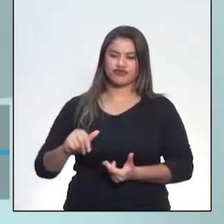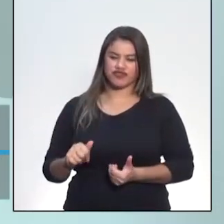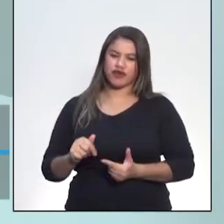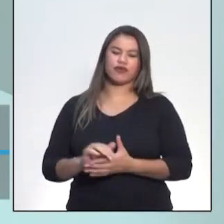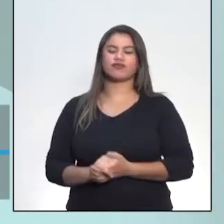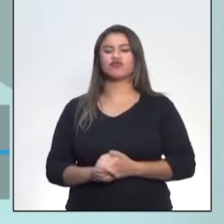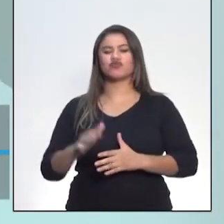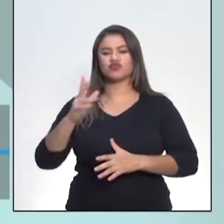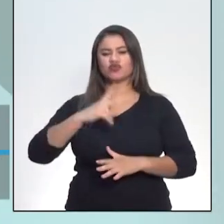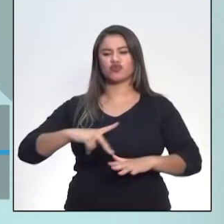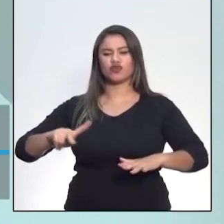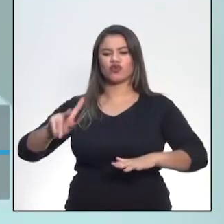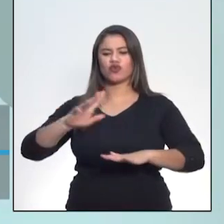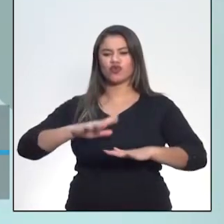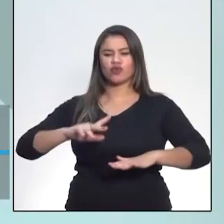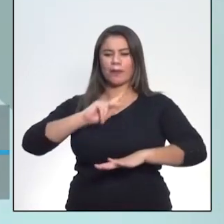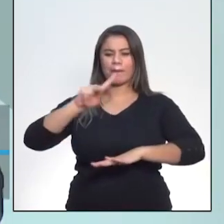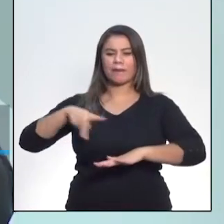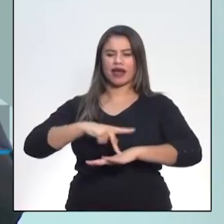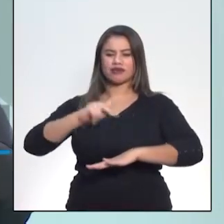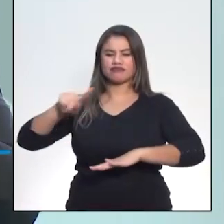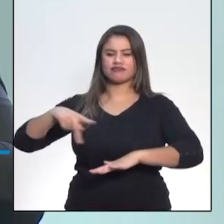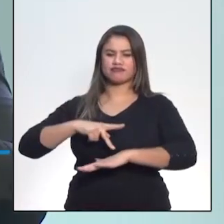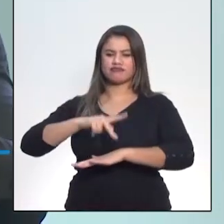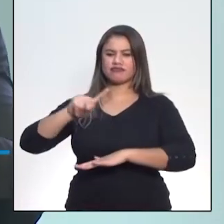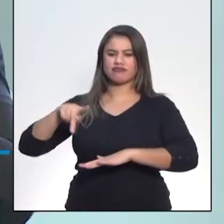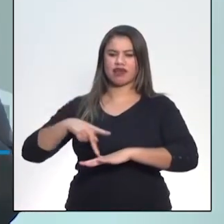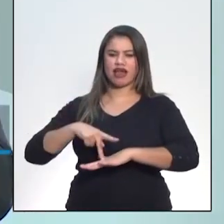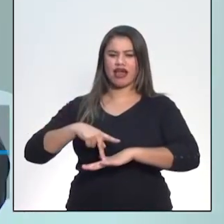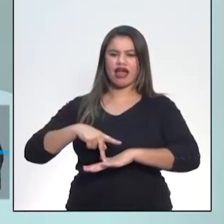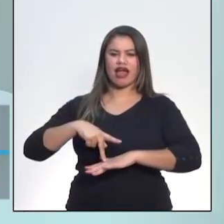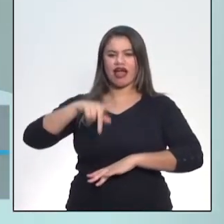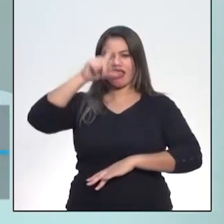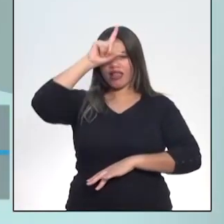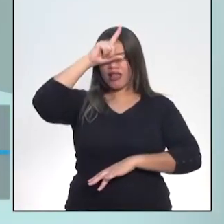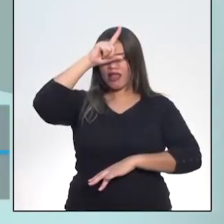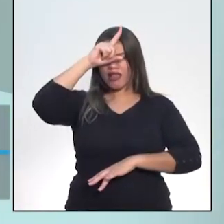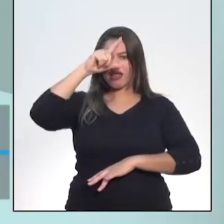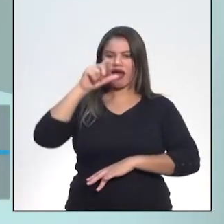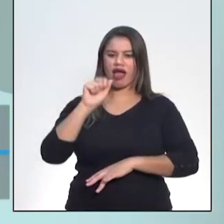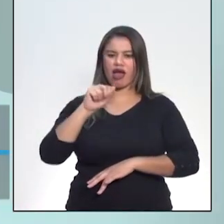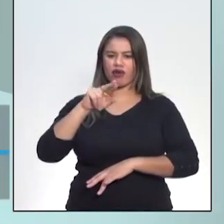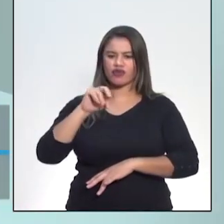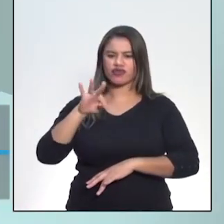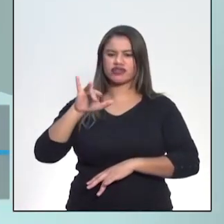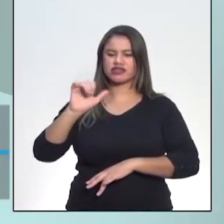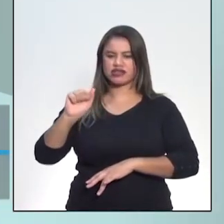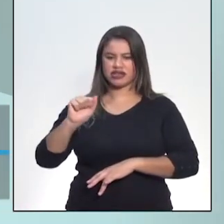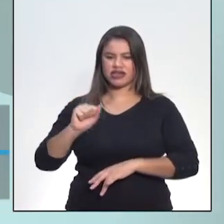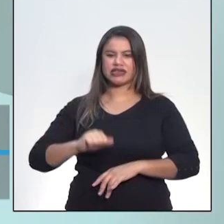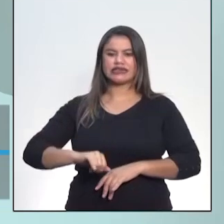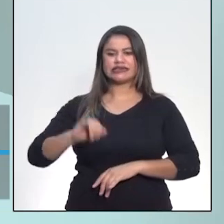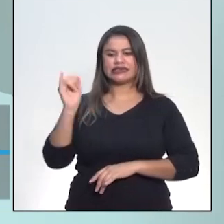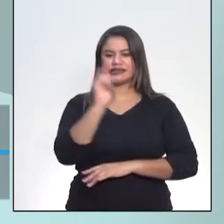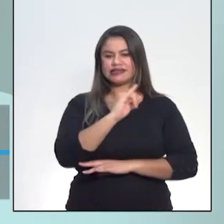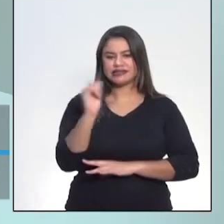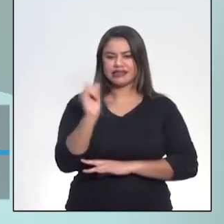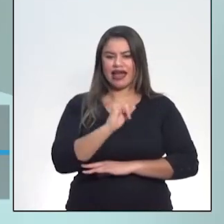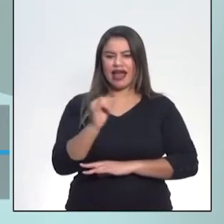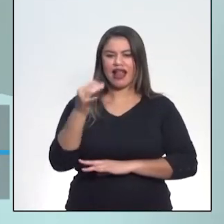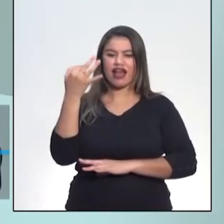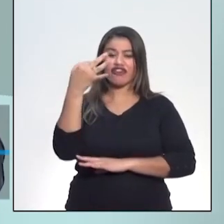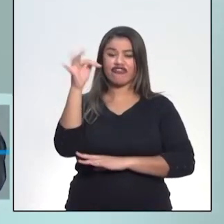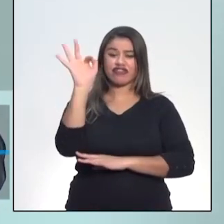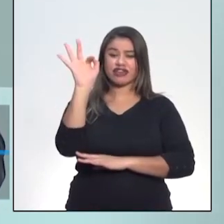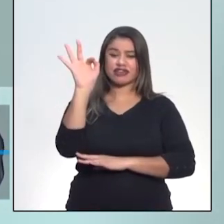os países estão mobilizados. Império Alemão, Áustria-Hungria, Itália,